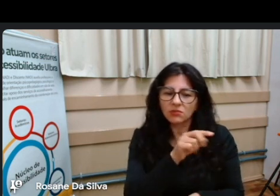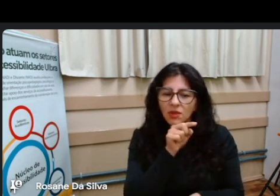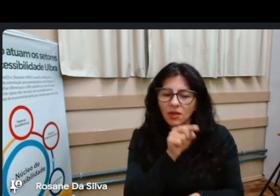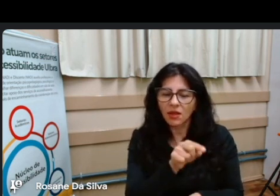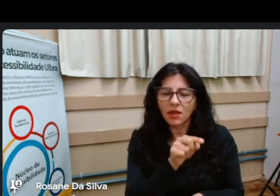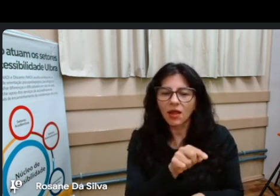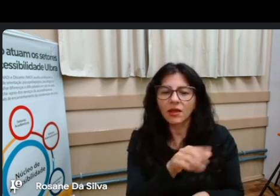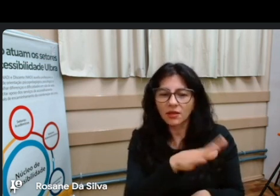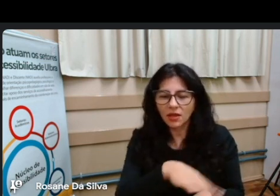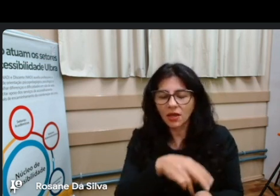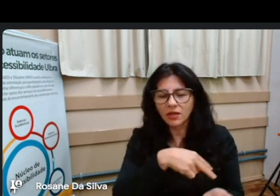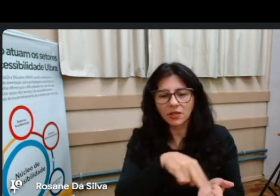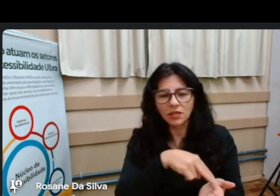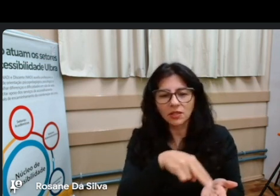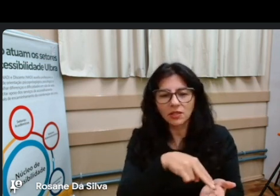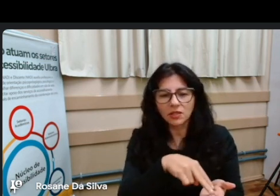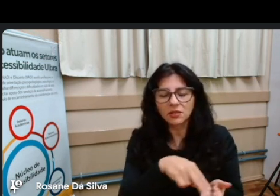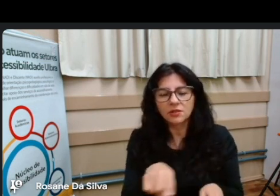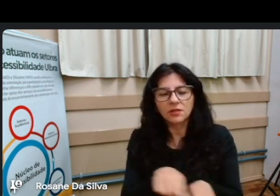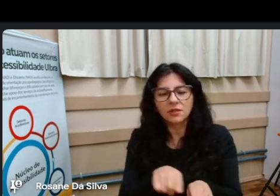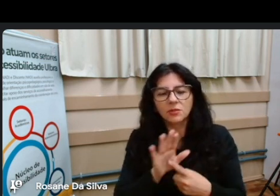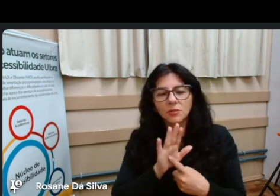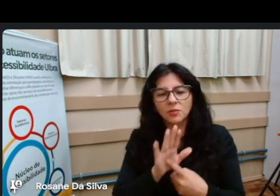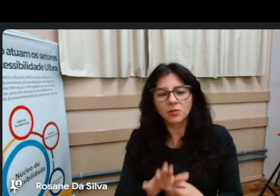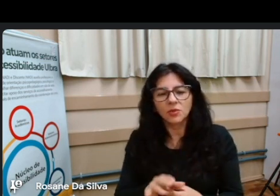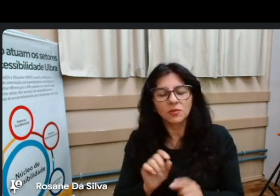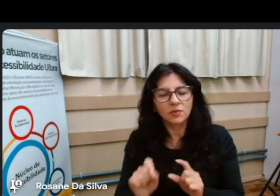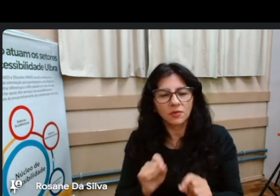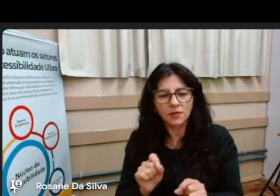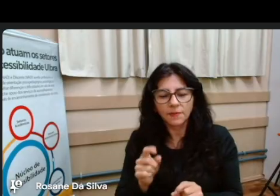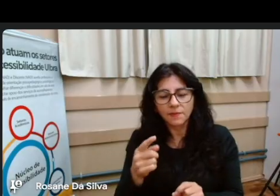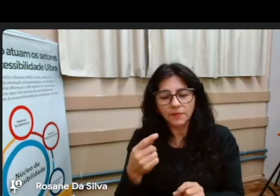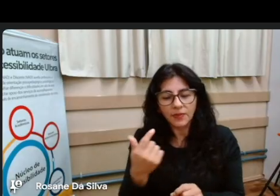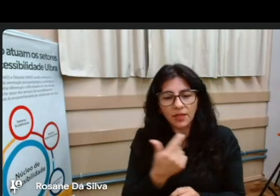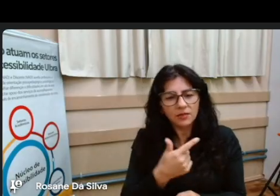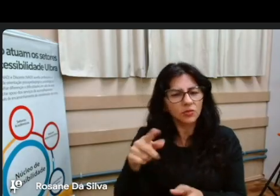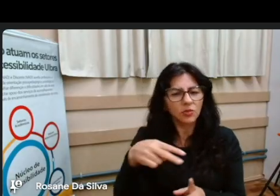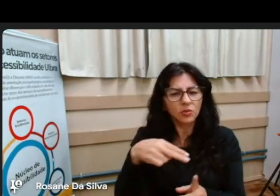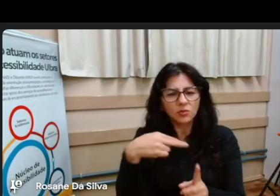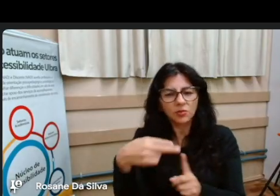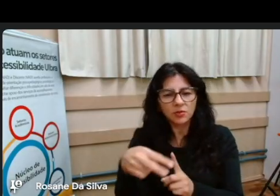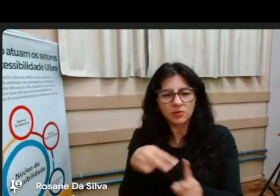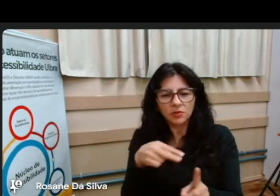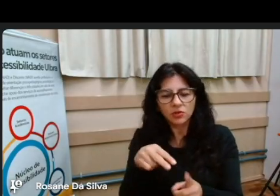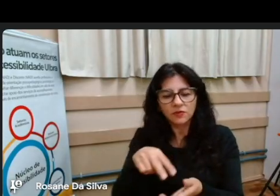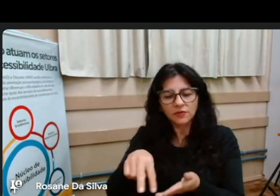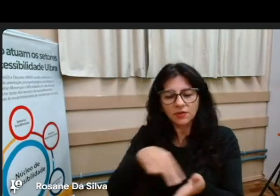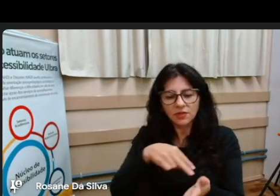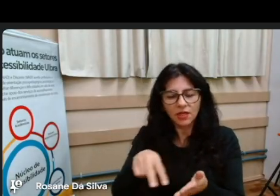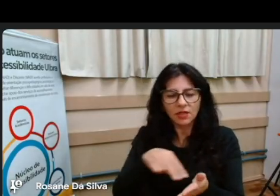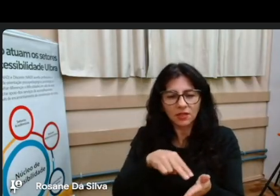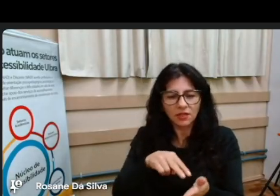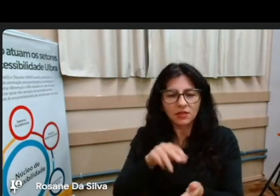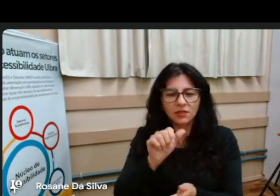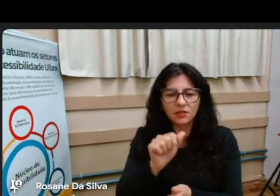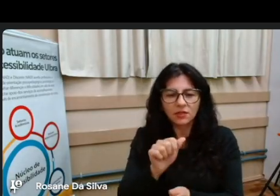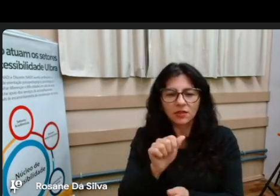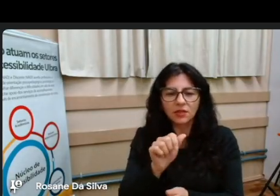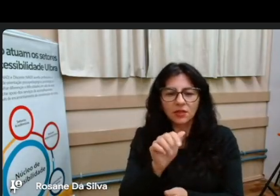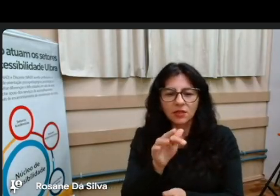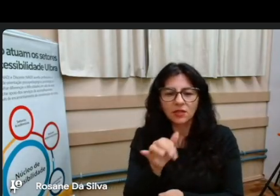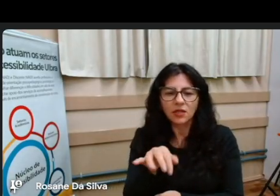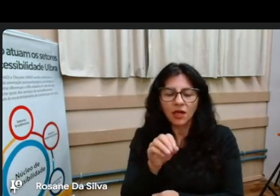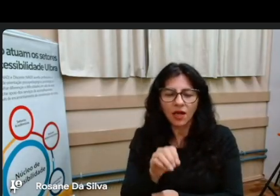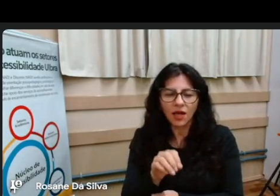mestrandos mestrandas doutorandas e doutorandas em dança e e trazendo essas outras perspectivas